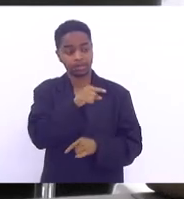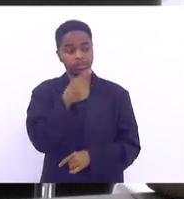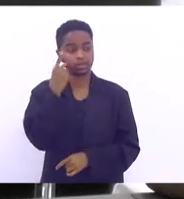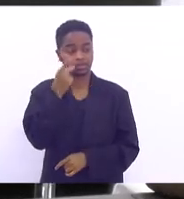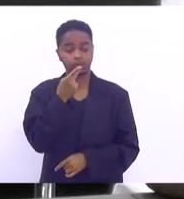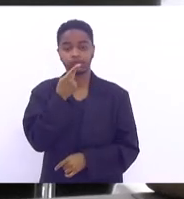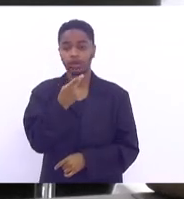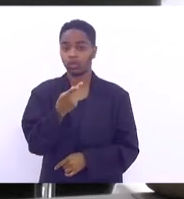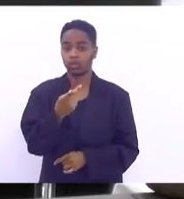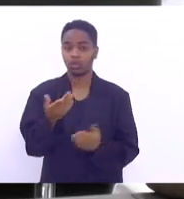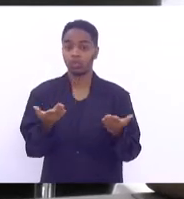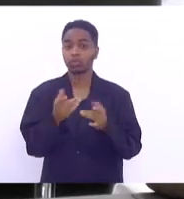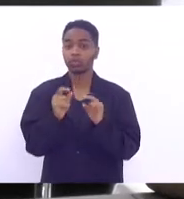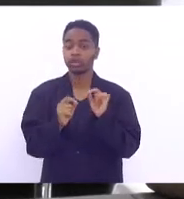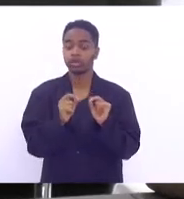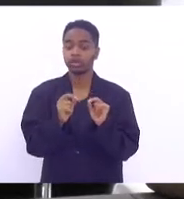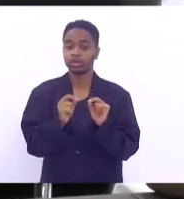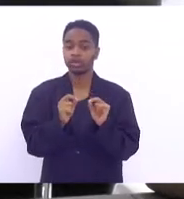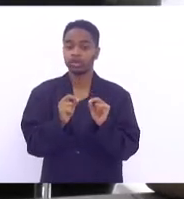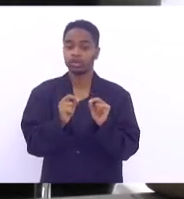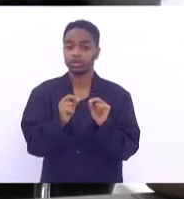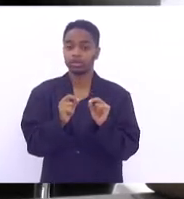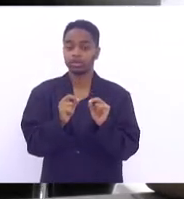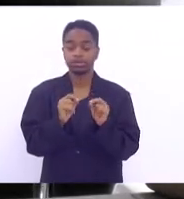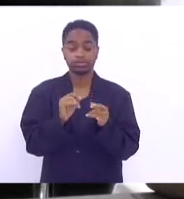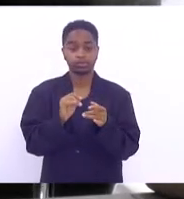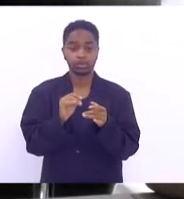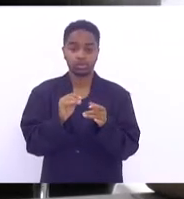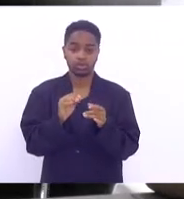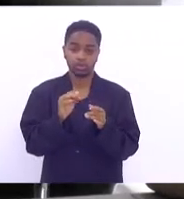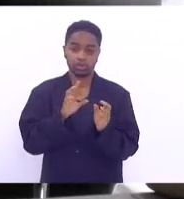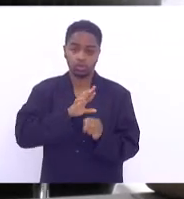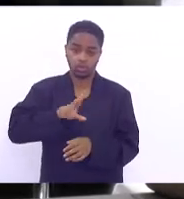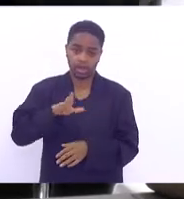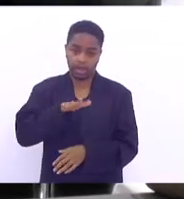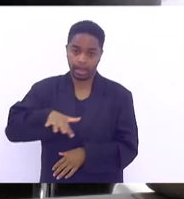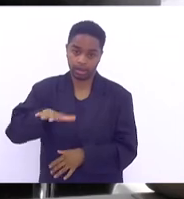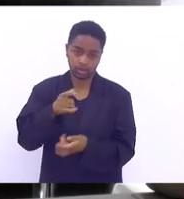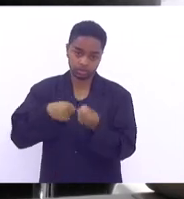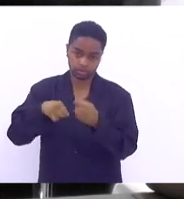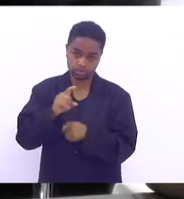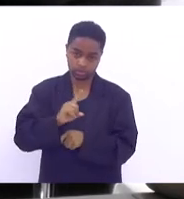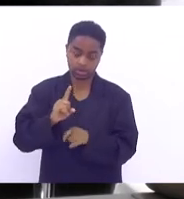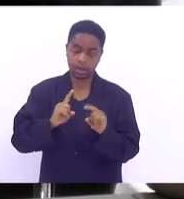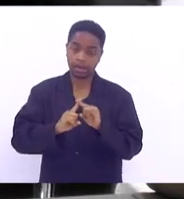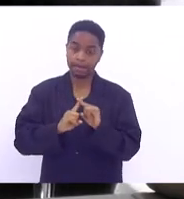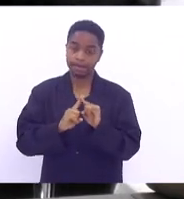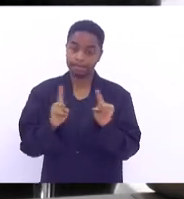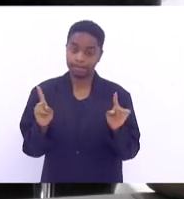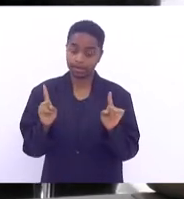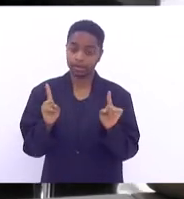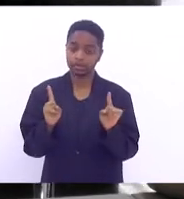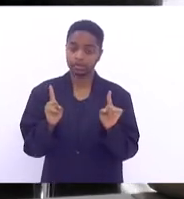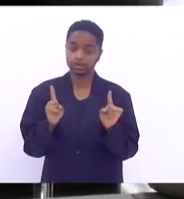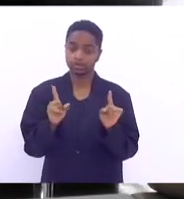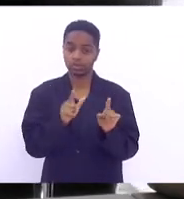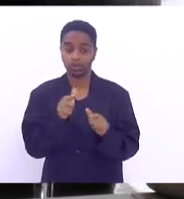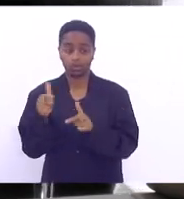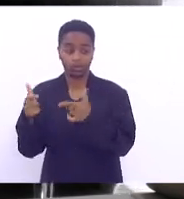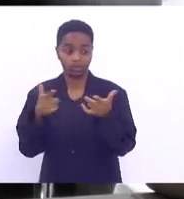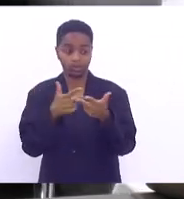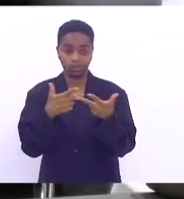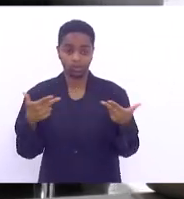disso, com exceção da questão administrativa, pessoal, etc. Então, neste caso, doutor Serginho, não